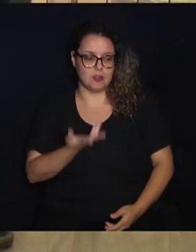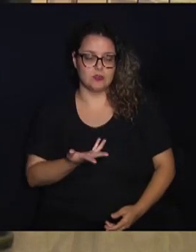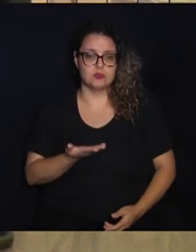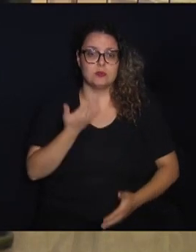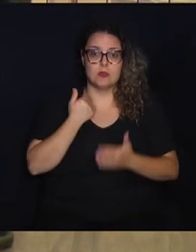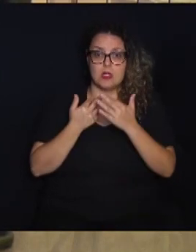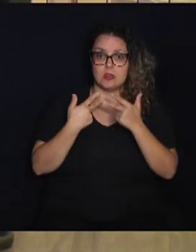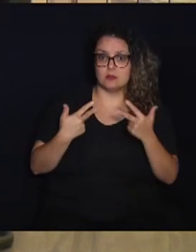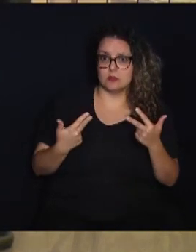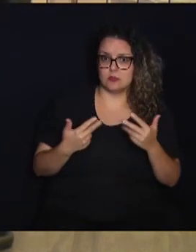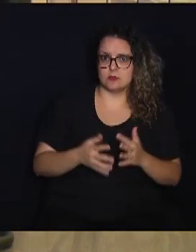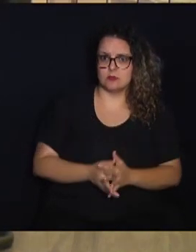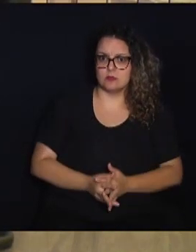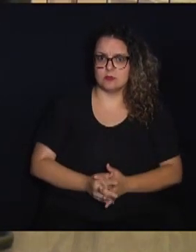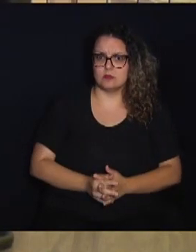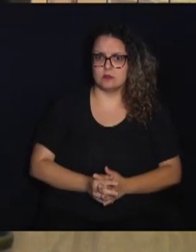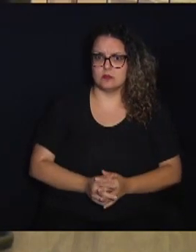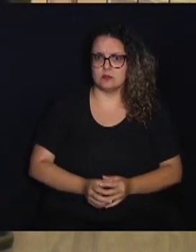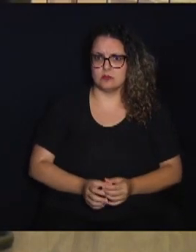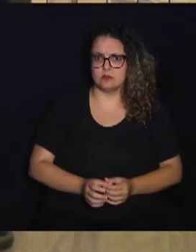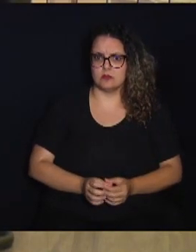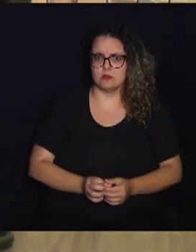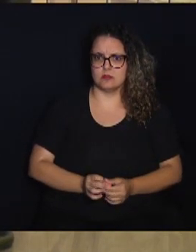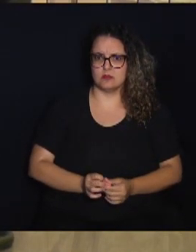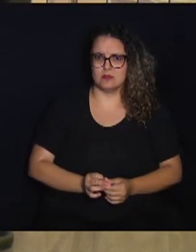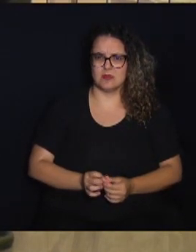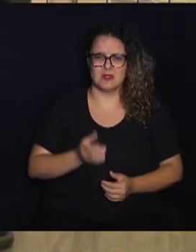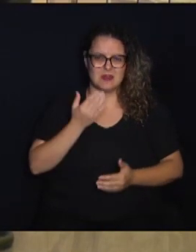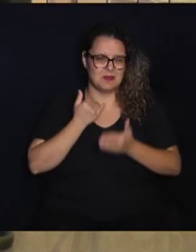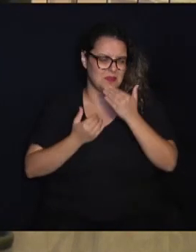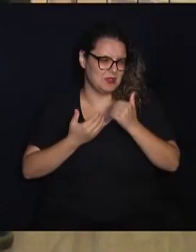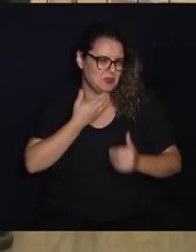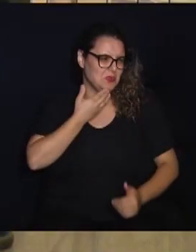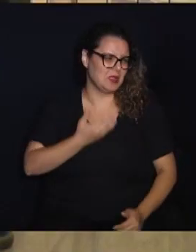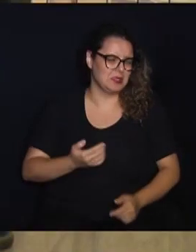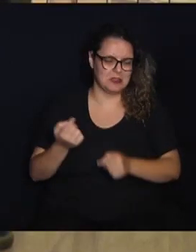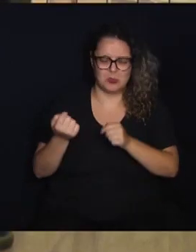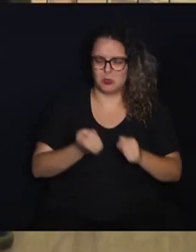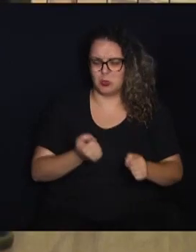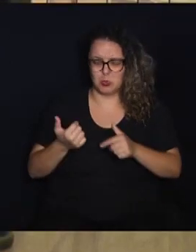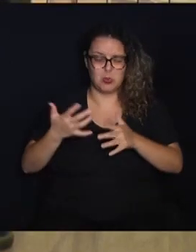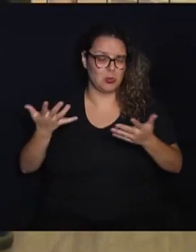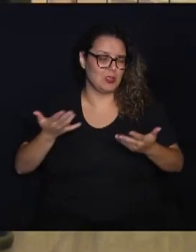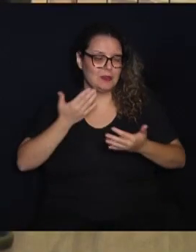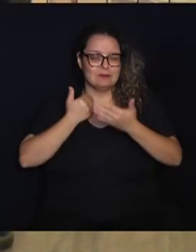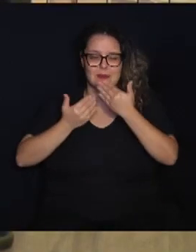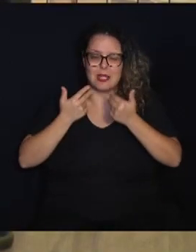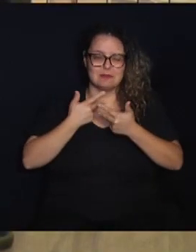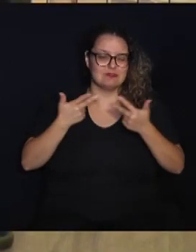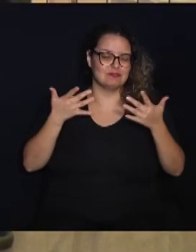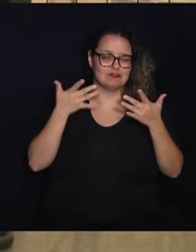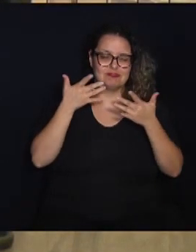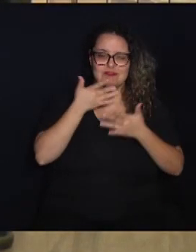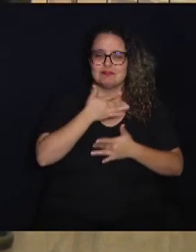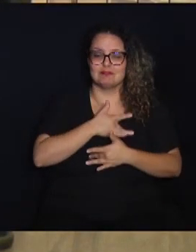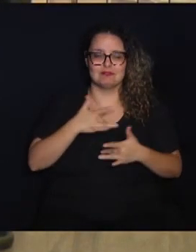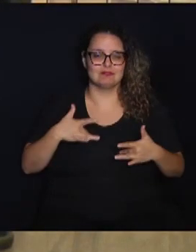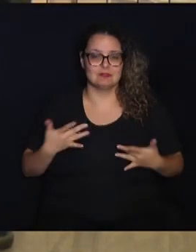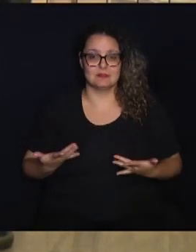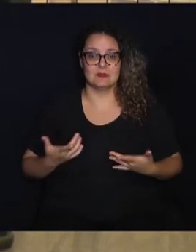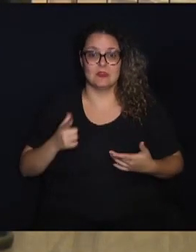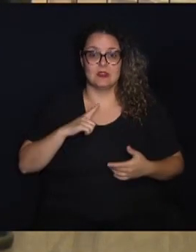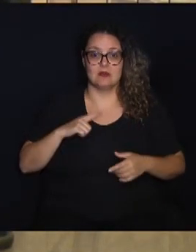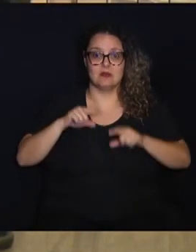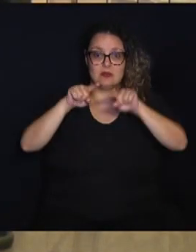alimentação. Então, a gente comeu um monte de coisa, né? Natal, Ano Novo, coisa boa, coisa gostosa. Teve gente que congelou porque não